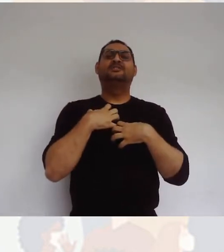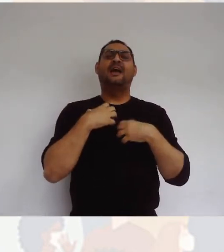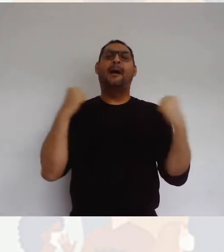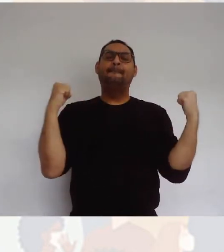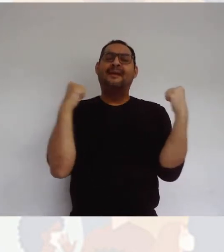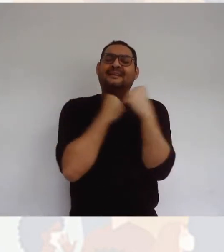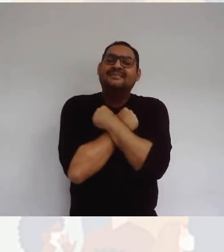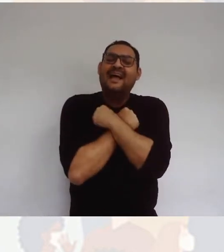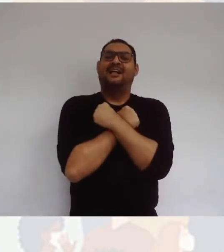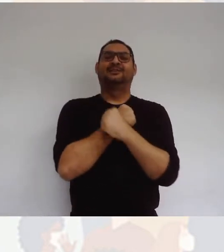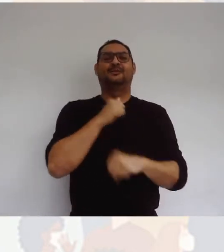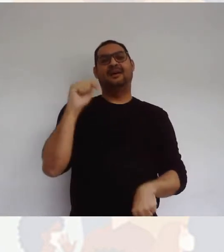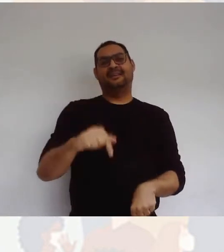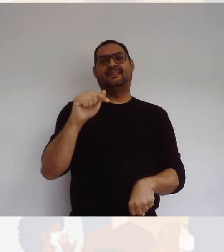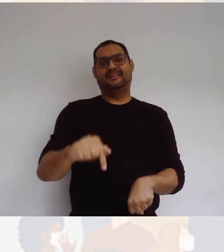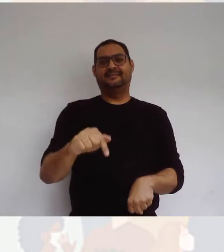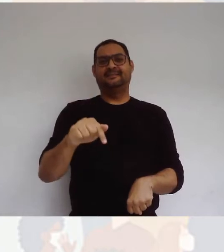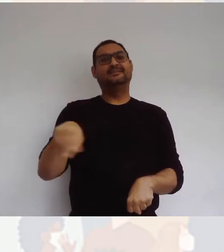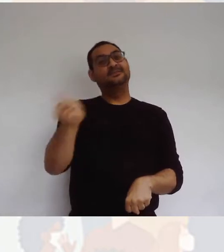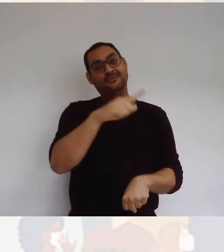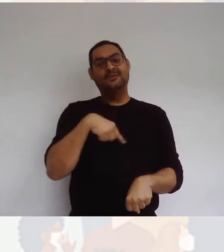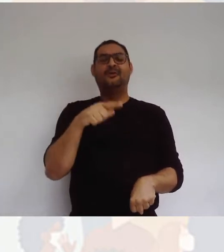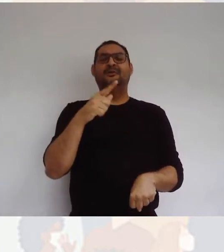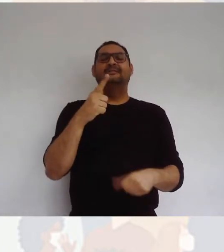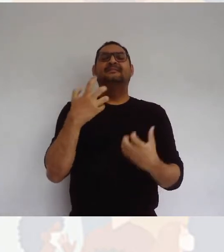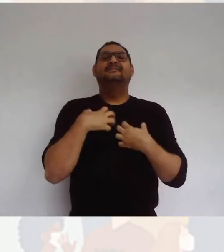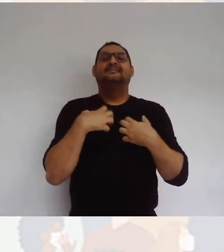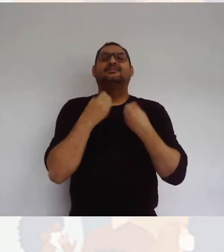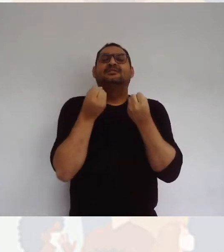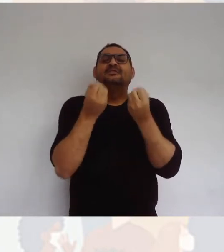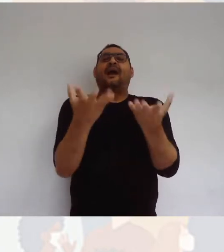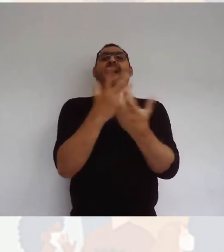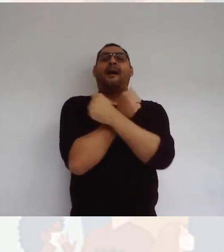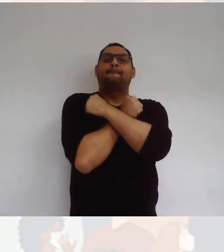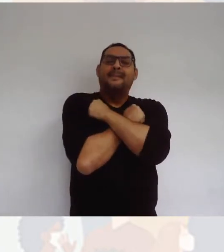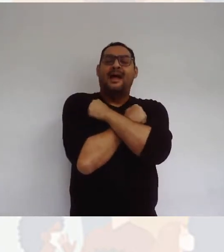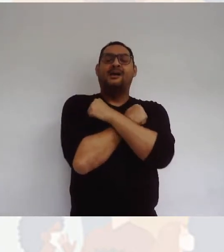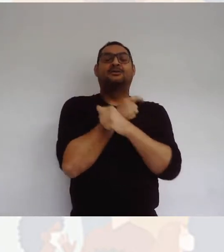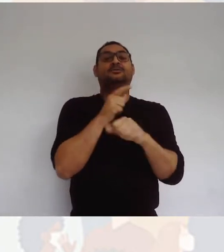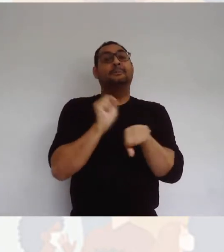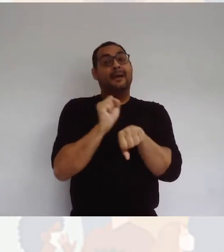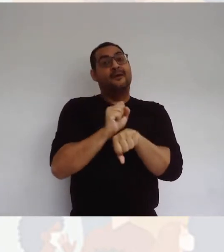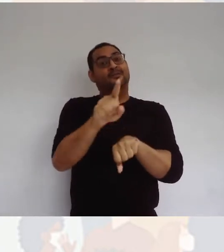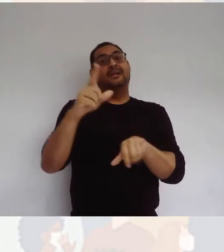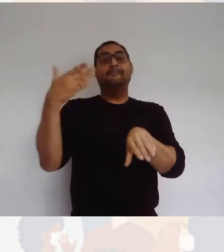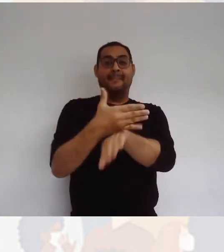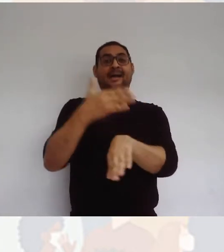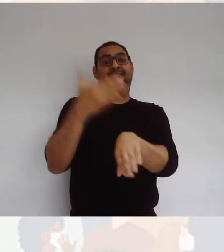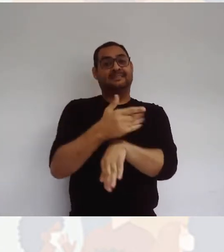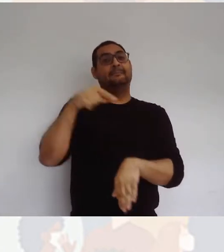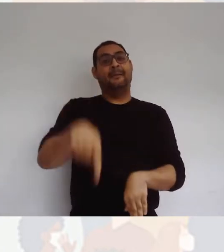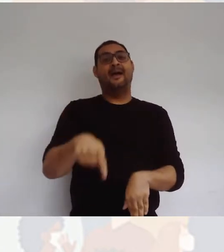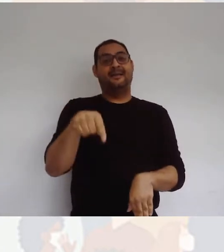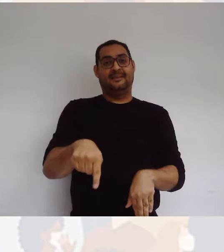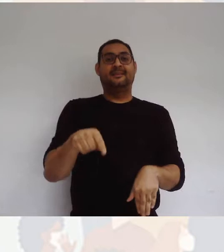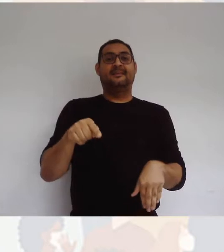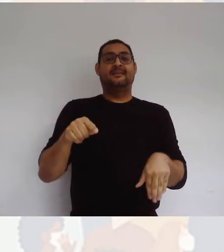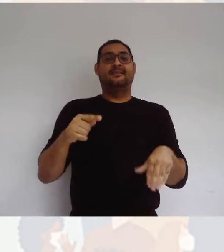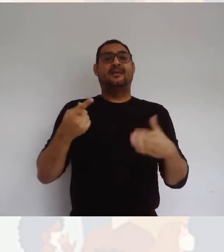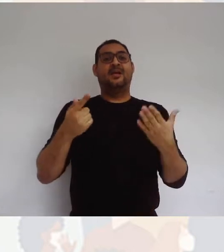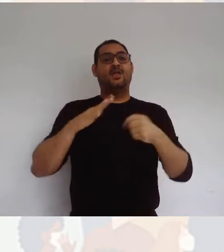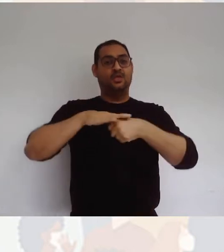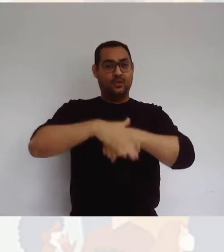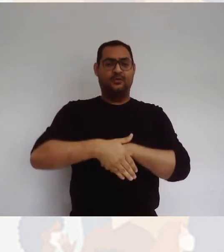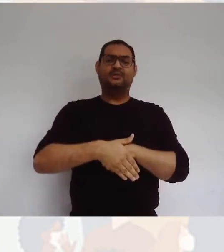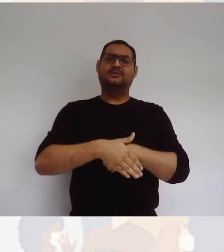abraçadas aqui por nós. Esperamos que vocês possam participar também ativamente dessa noite, que com